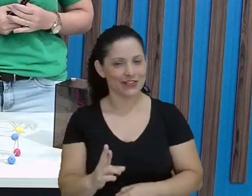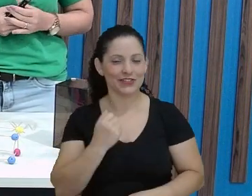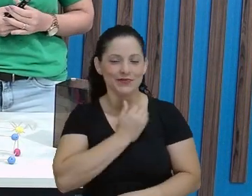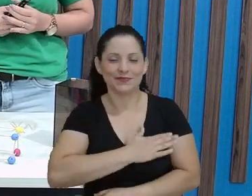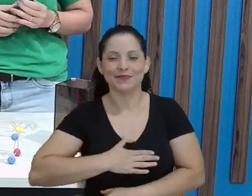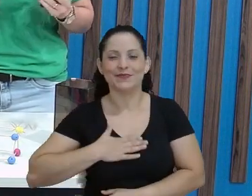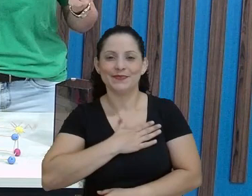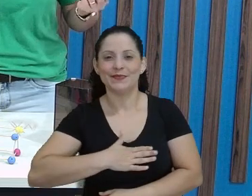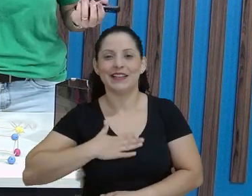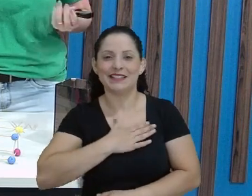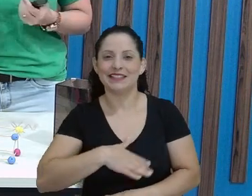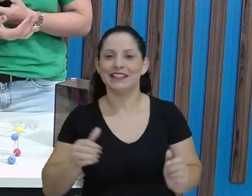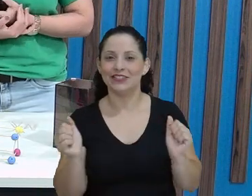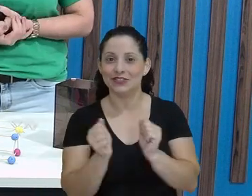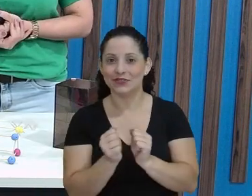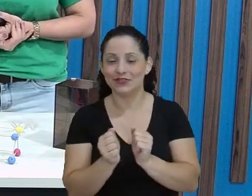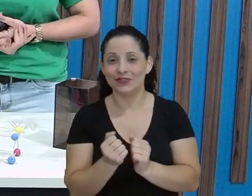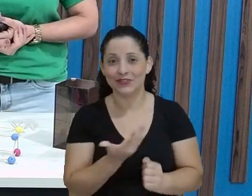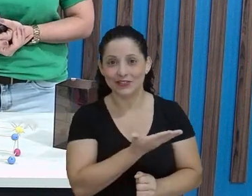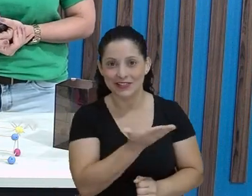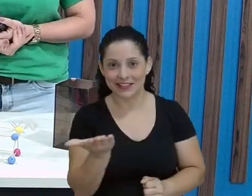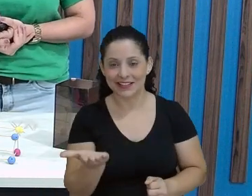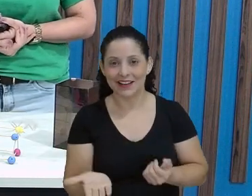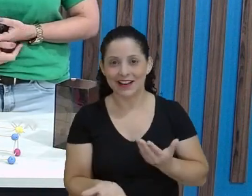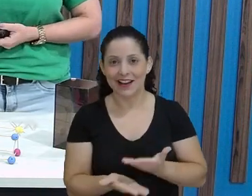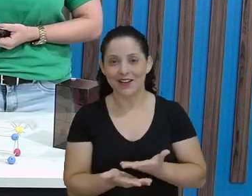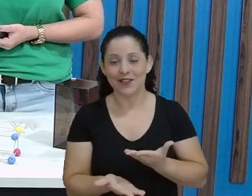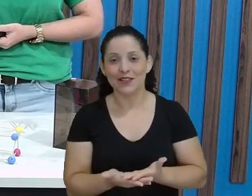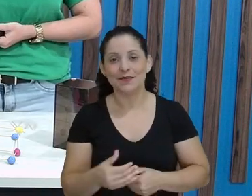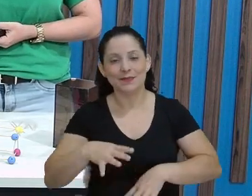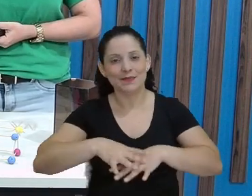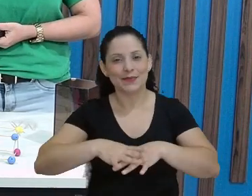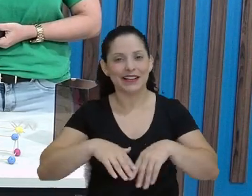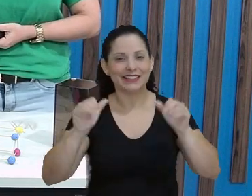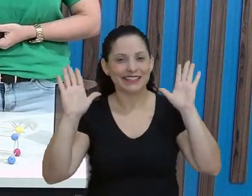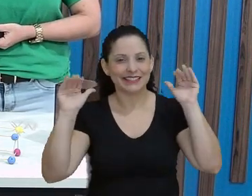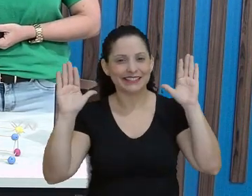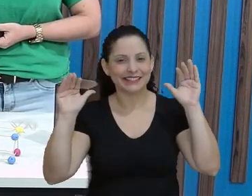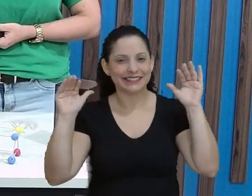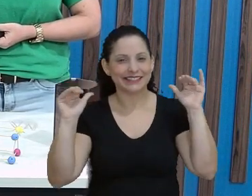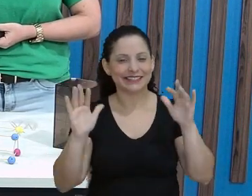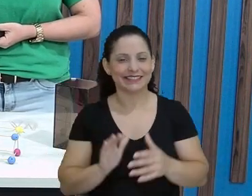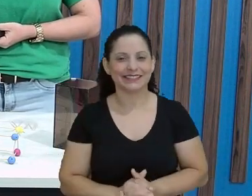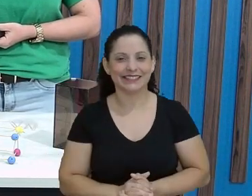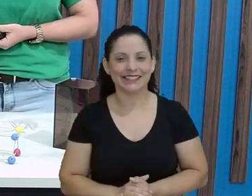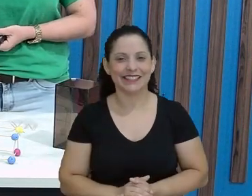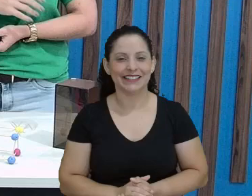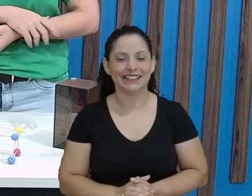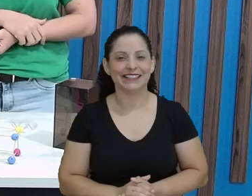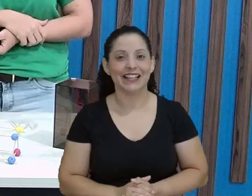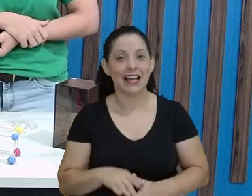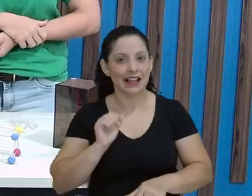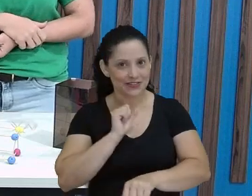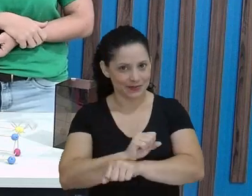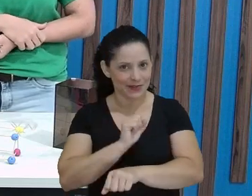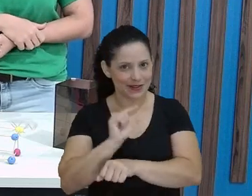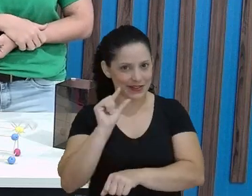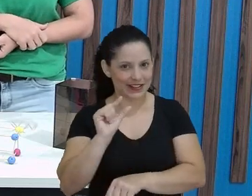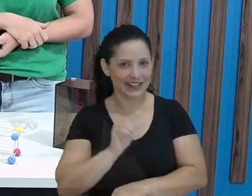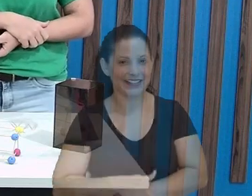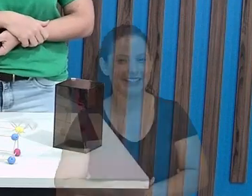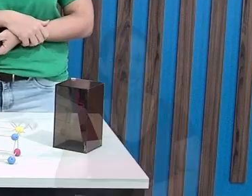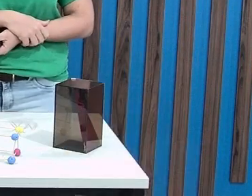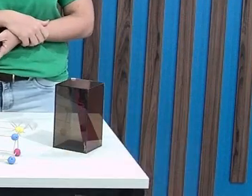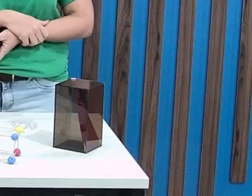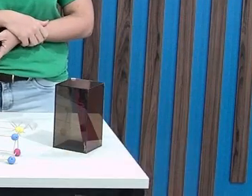um prazer acompanhar vocês mais um dia na aula de matemática. Até amanhã. Tchau, tchau. Fica por aí que tem muito mais.